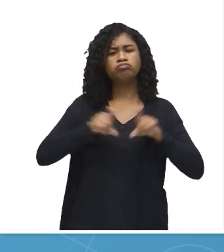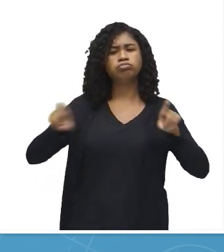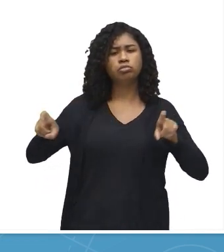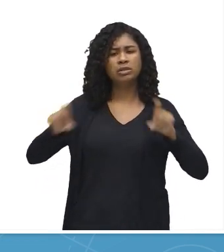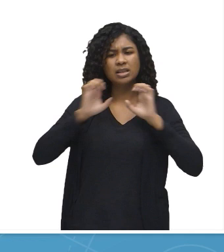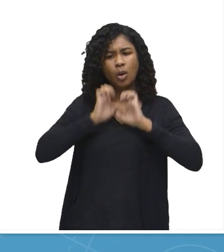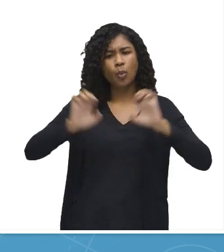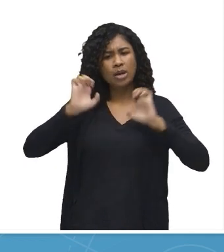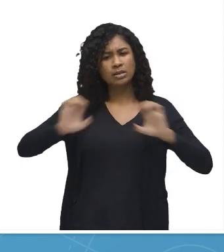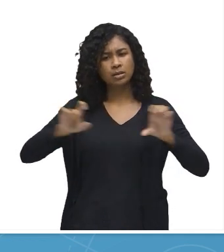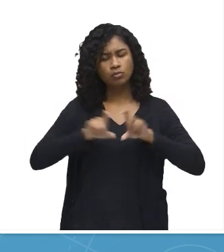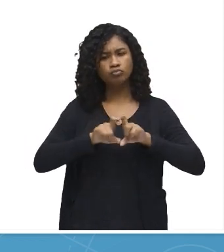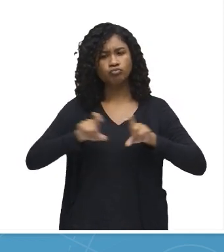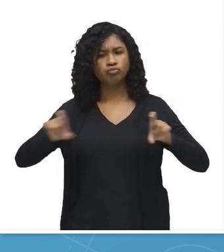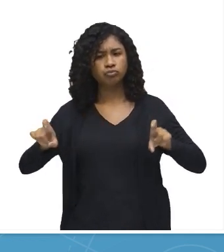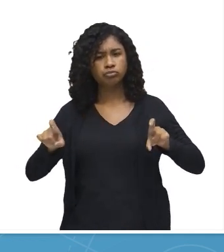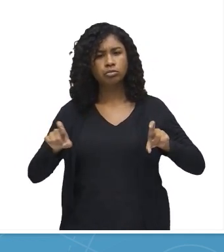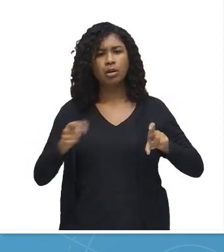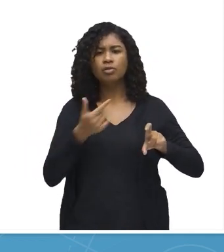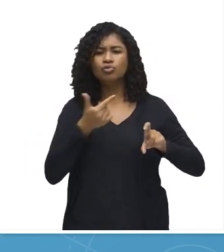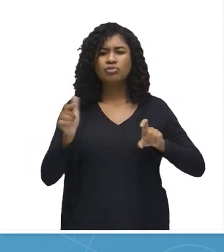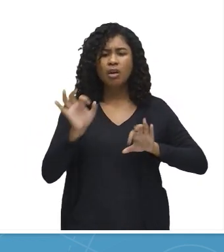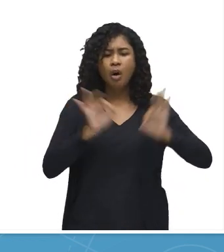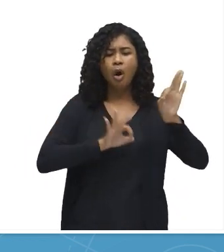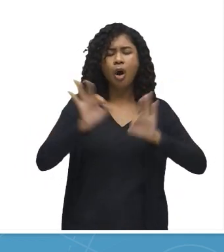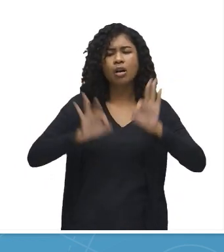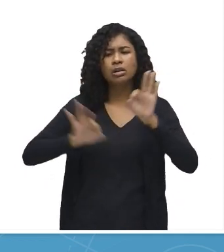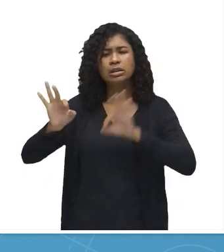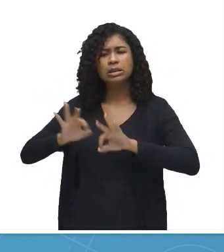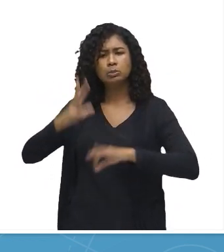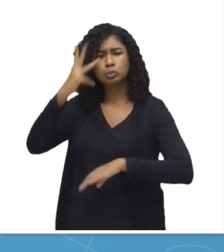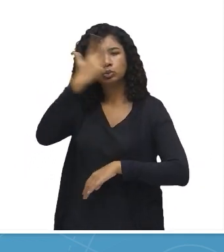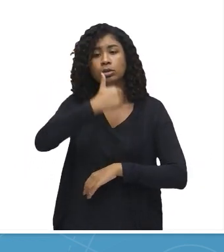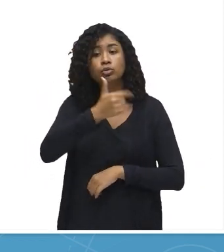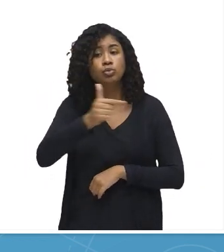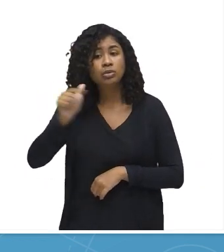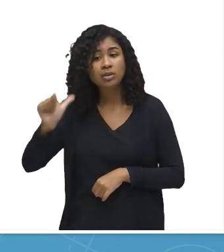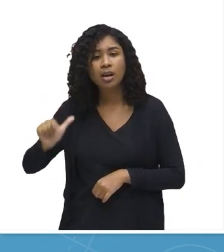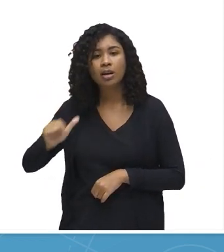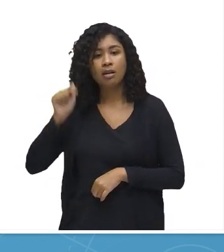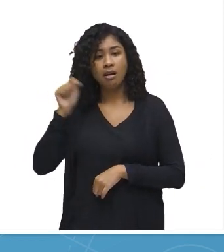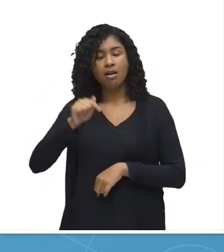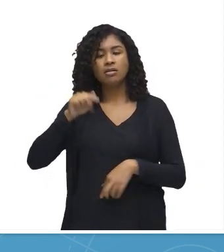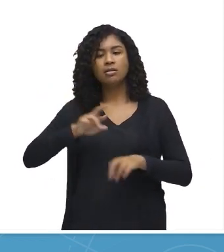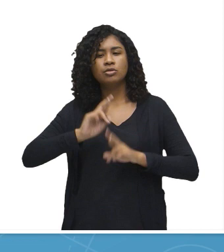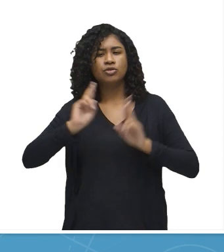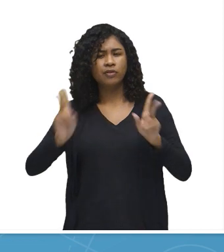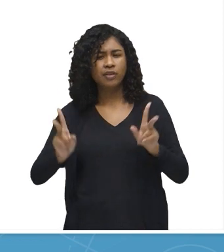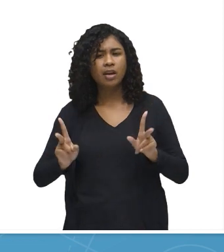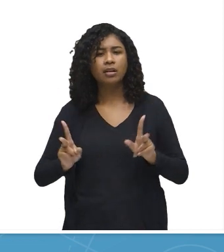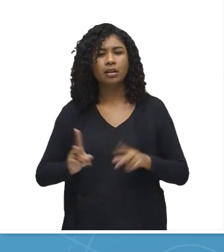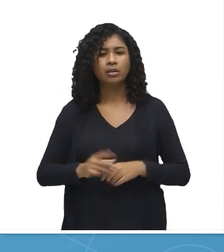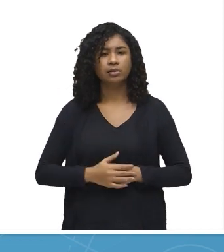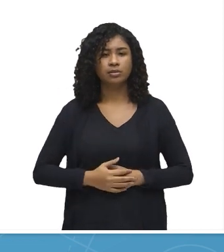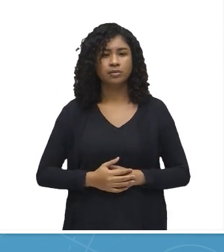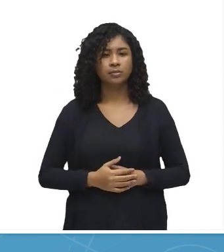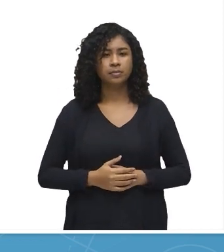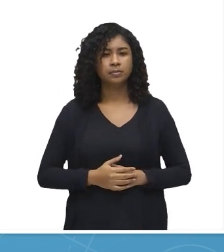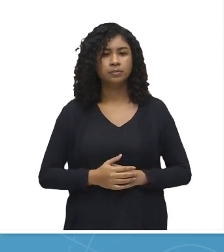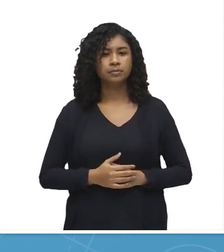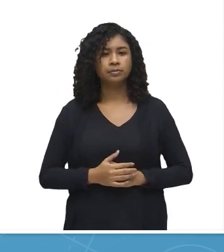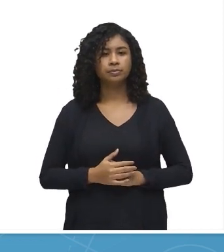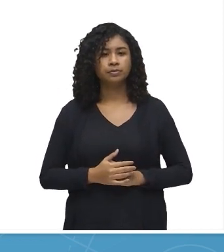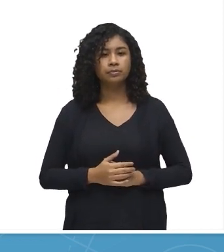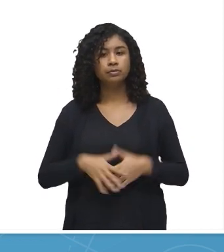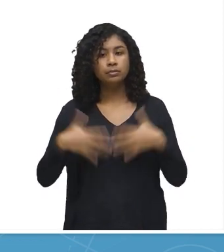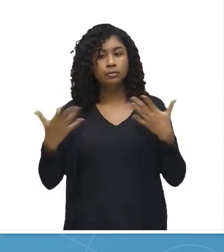está, vamos dizer assim, na forma arrumada, como a gente normalmente conhece, né? Ax ao quadrado mais bx mais c igual a zero. Então,